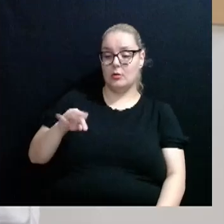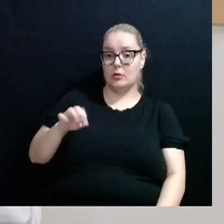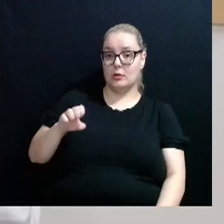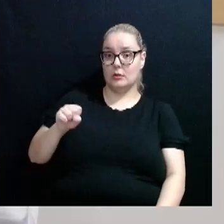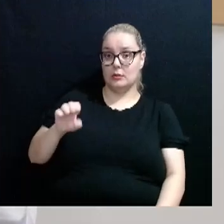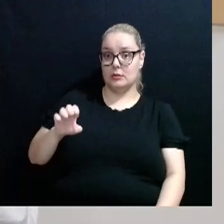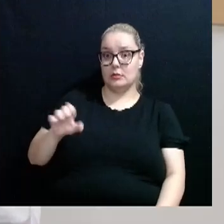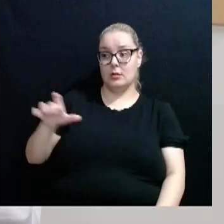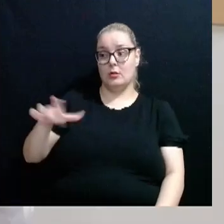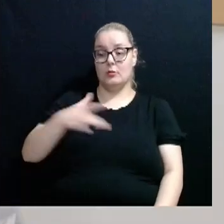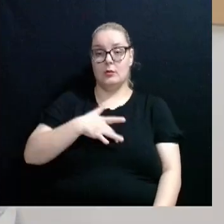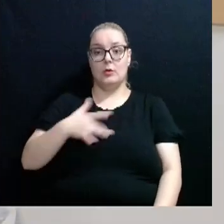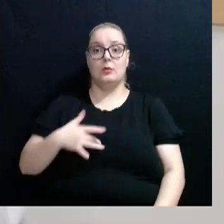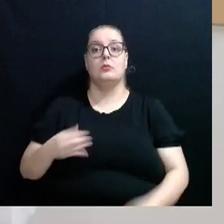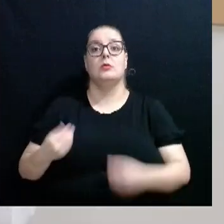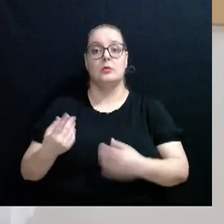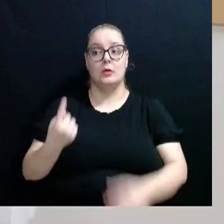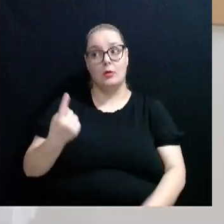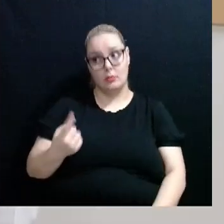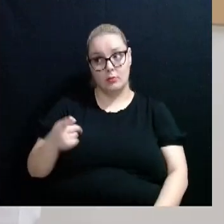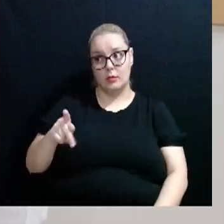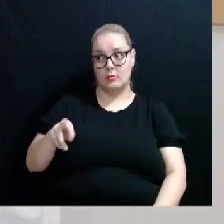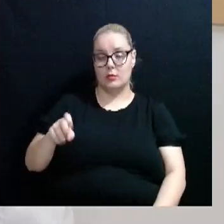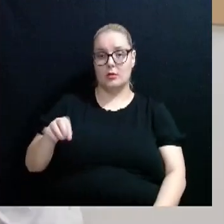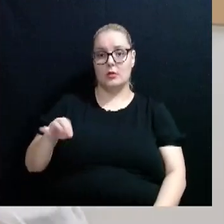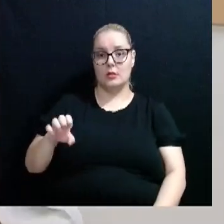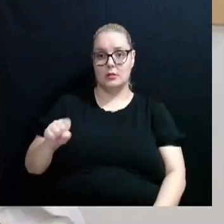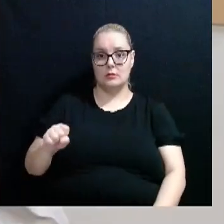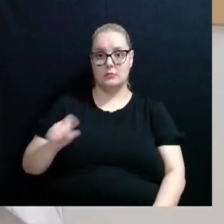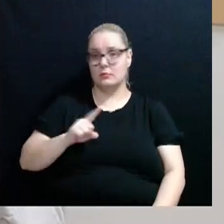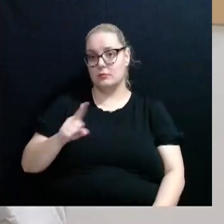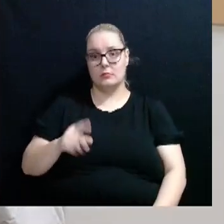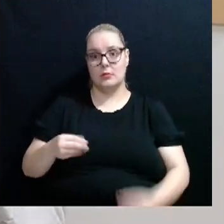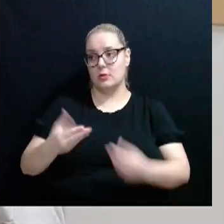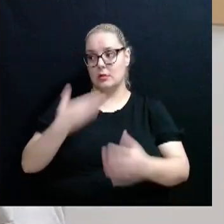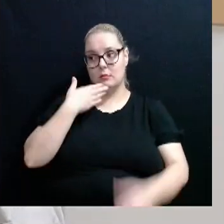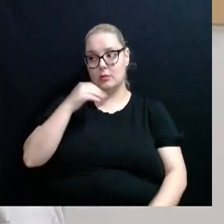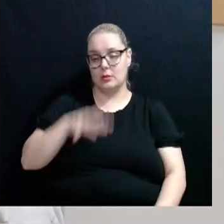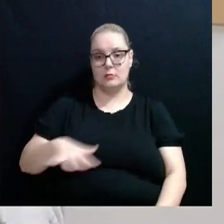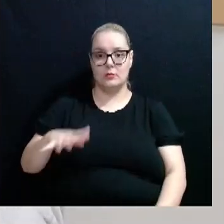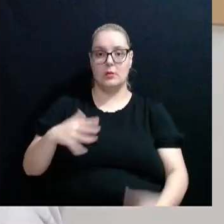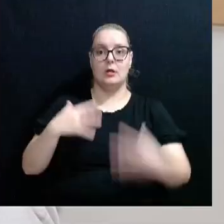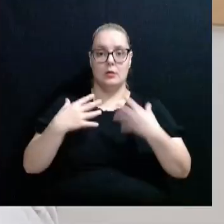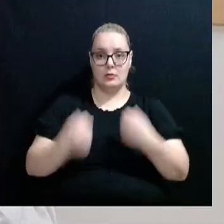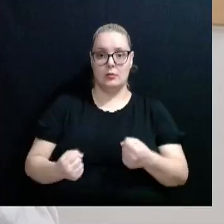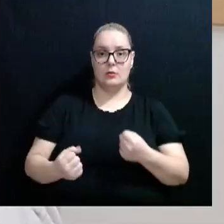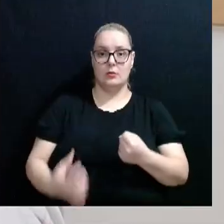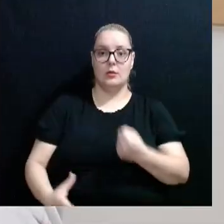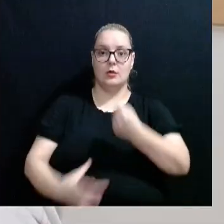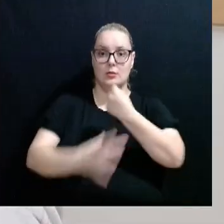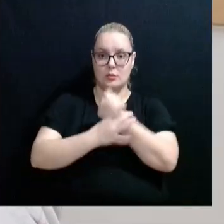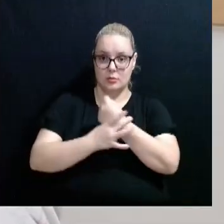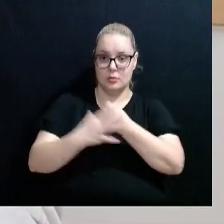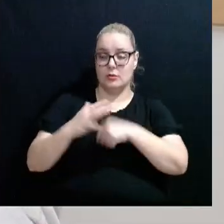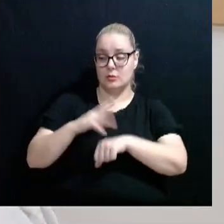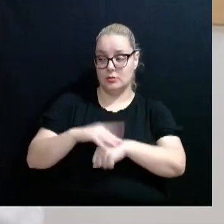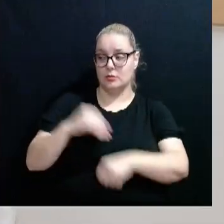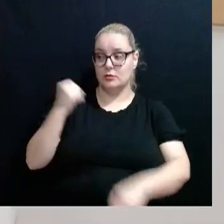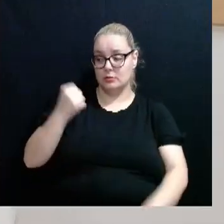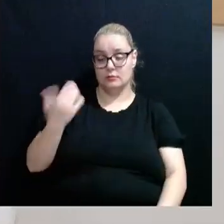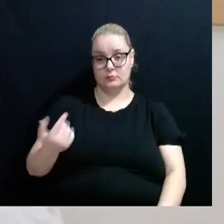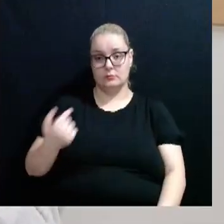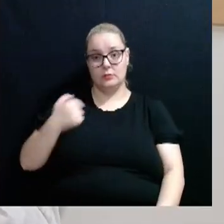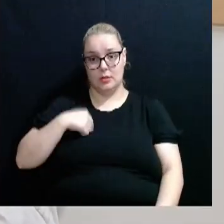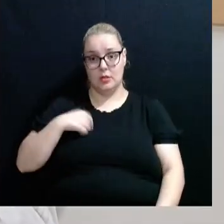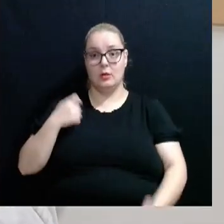uma prótese, mas não oferta a melhor do mercado. Eu recebi o seguro de doenças graves, então eu compro